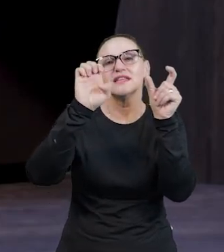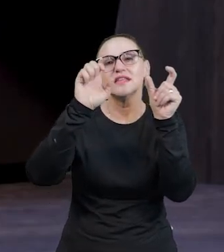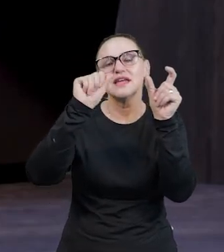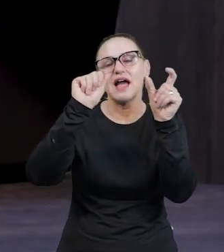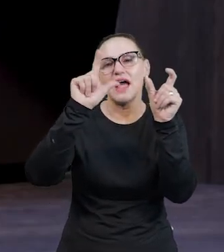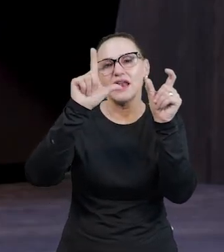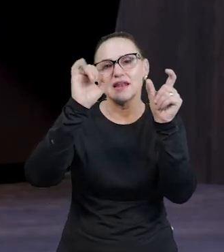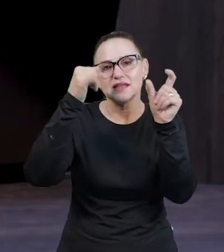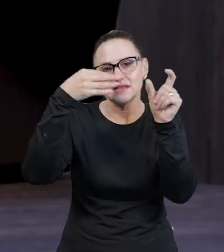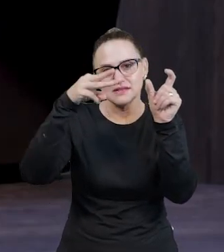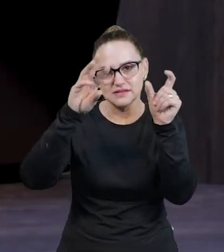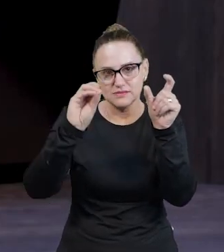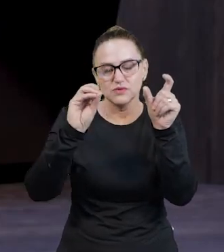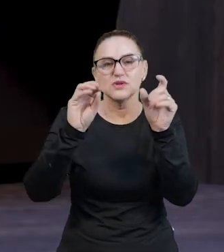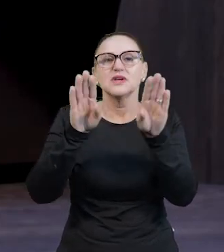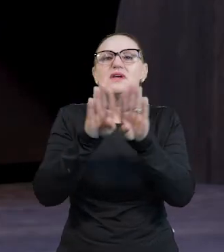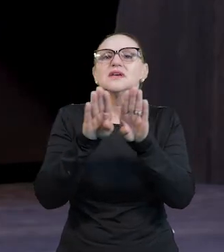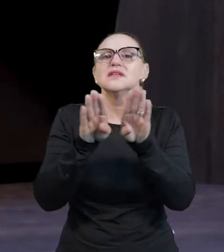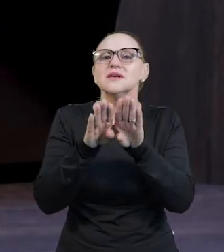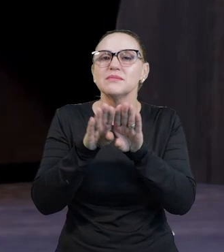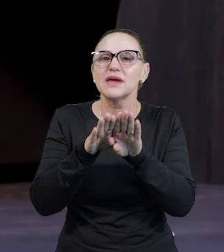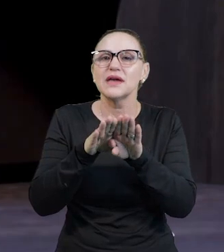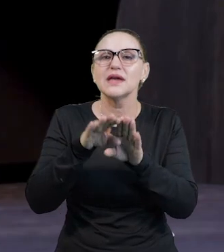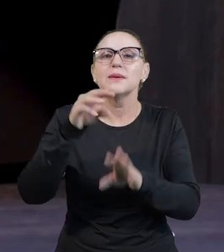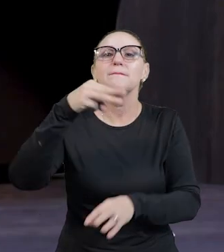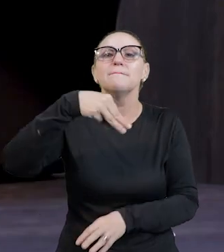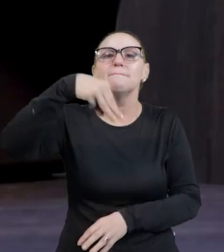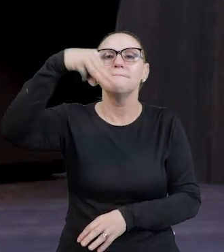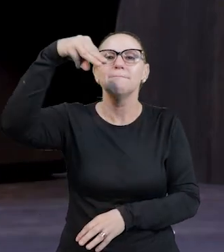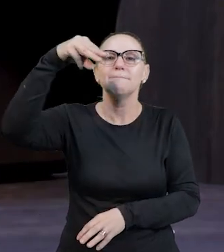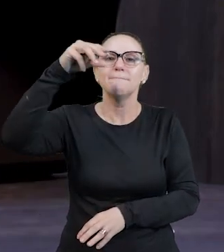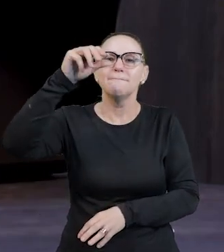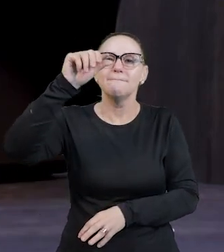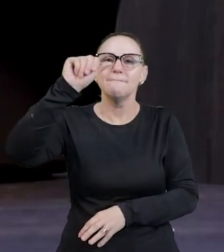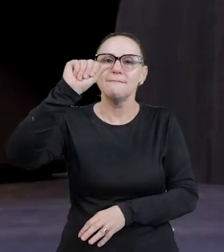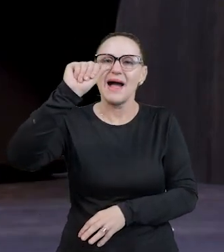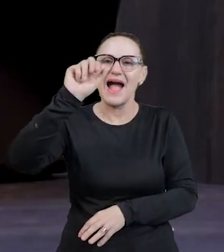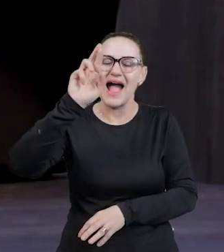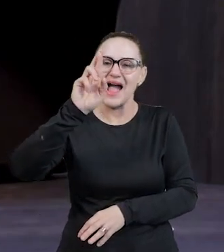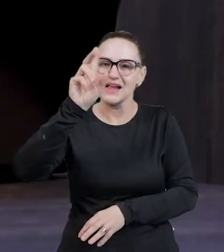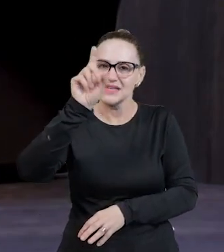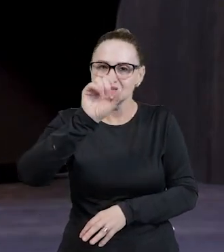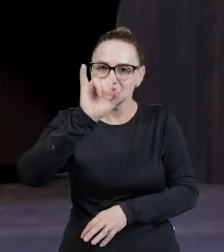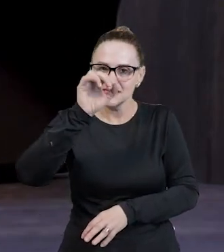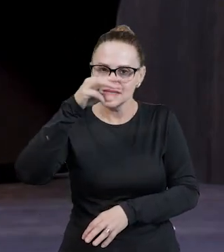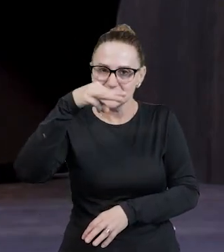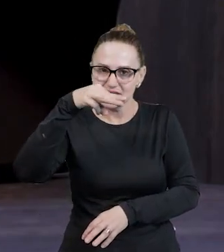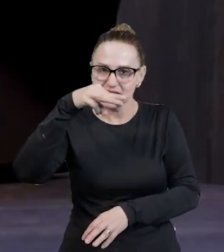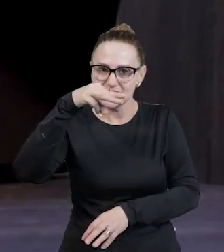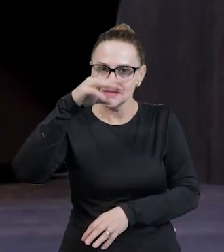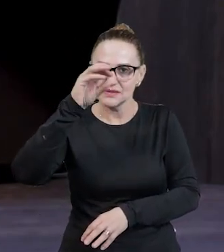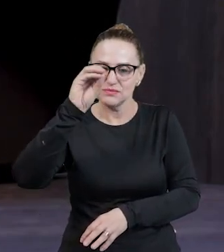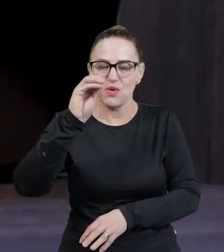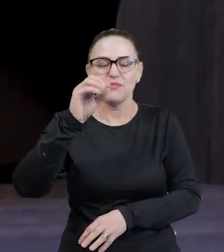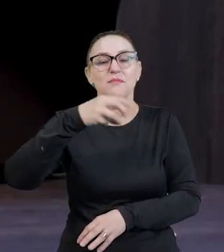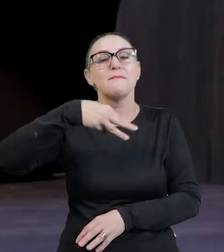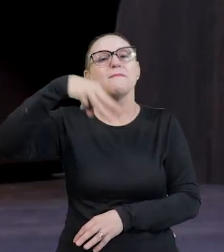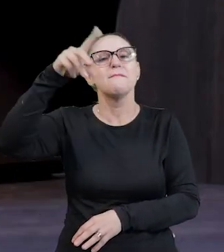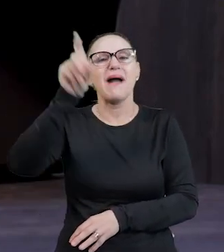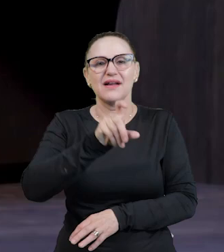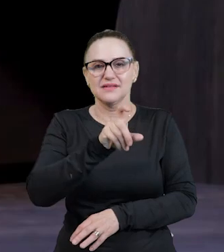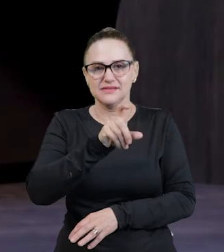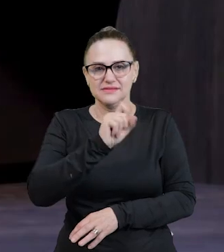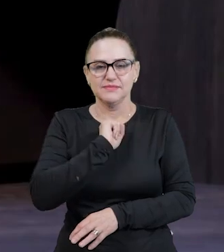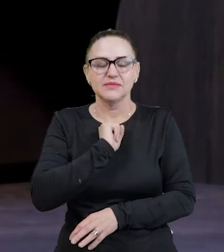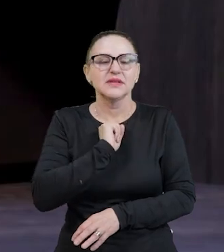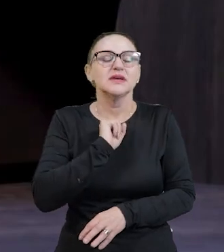vão ver ali o Kant, vão ver o próprio Marx com algumas das questões teóricas que são